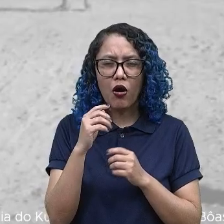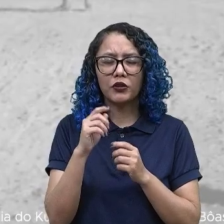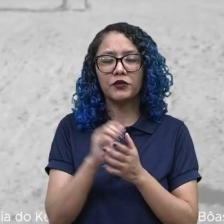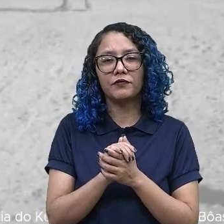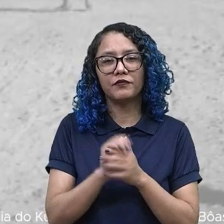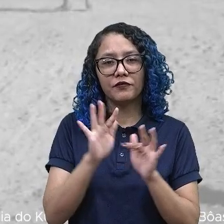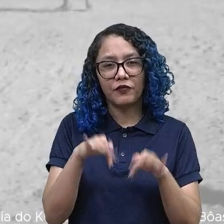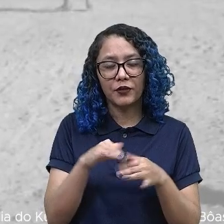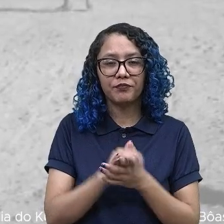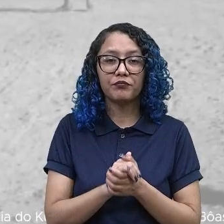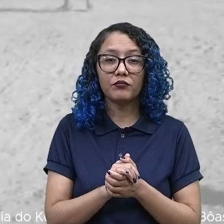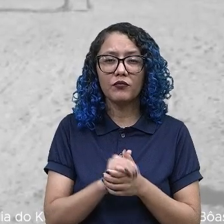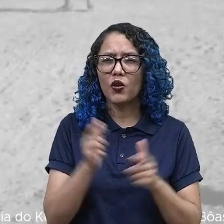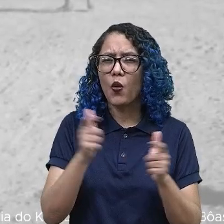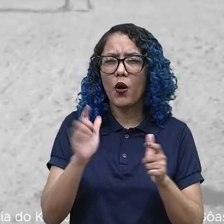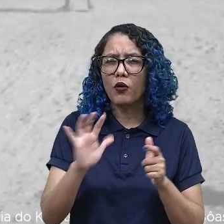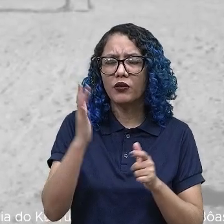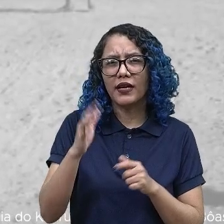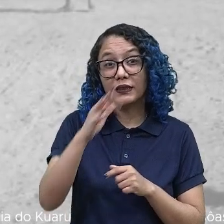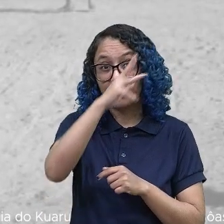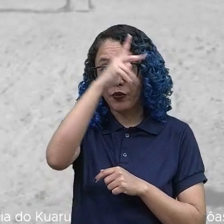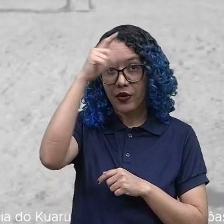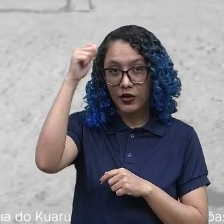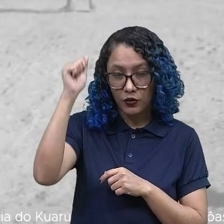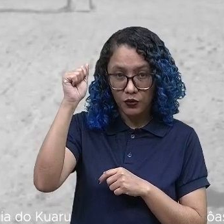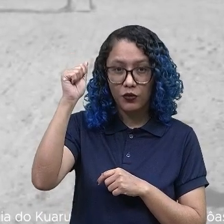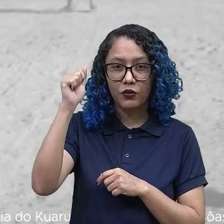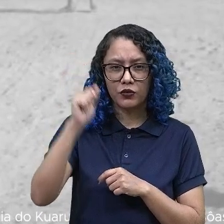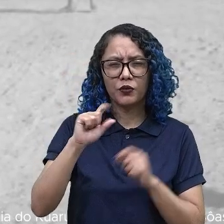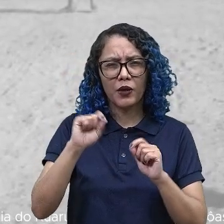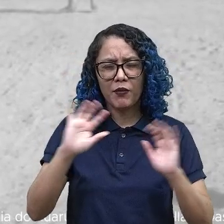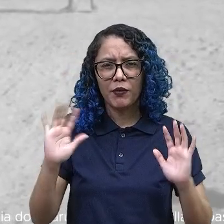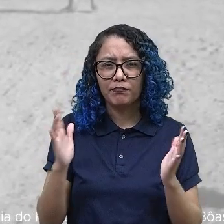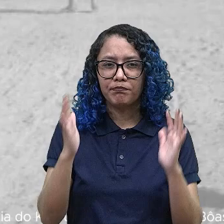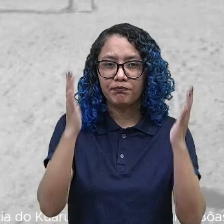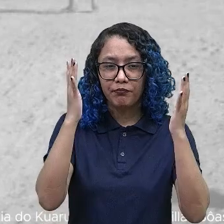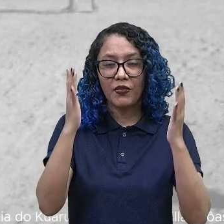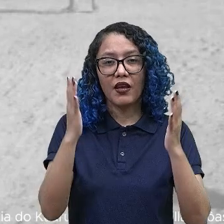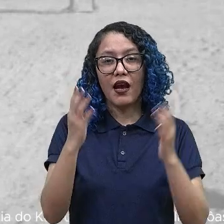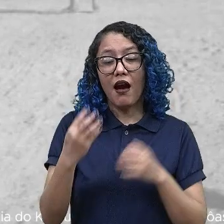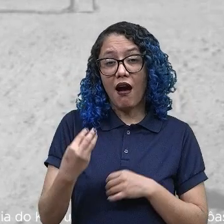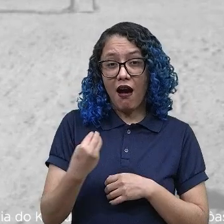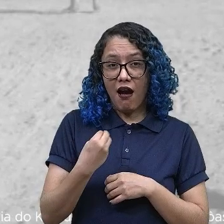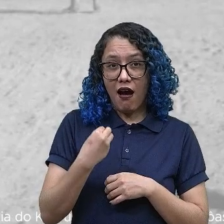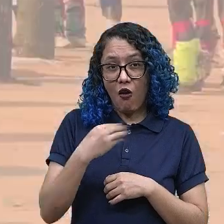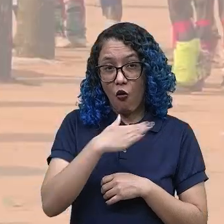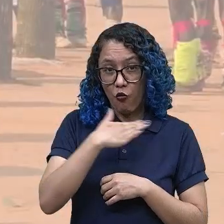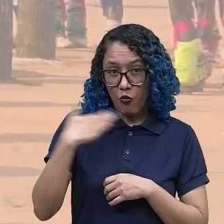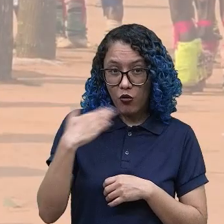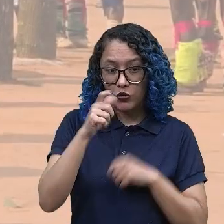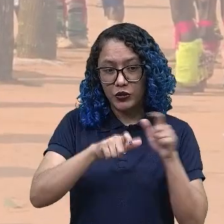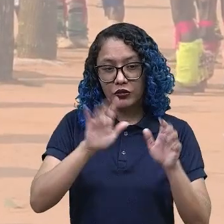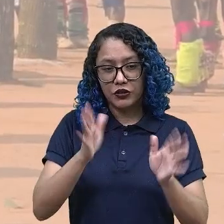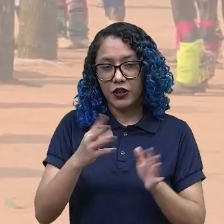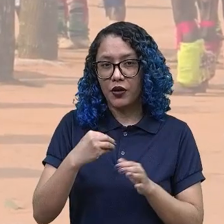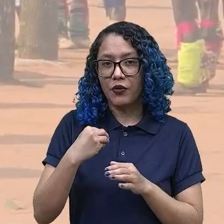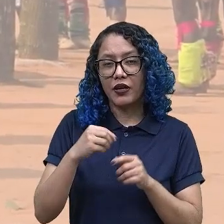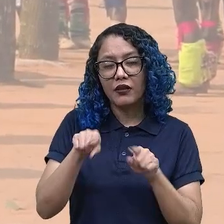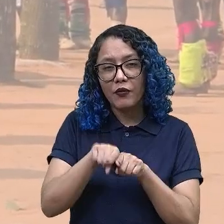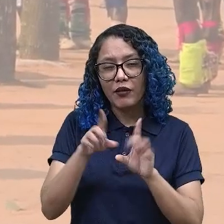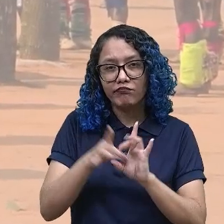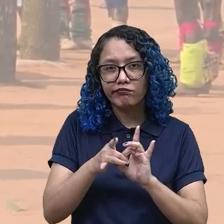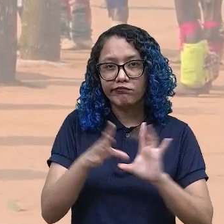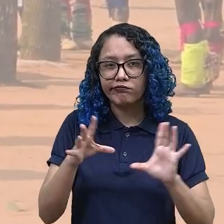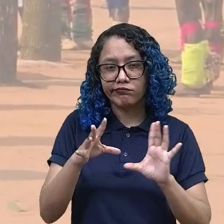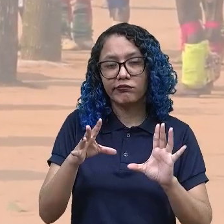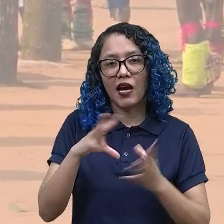Xingu, Mato Grosso, para celebrar a memória dos mortos e liberar suas almas para o mundo espiritual. Cada morto